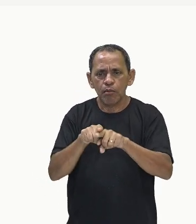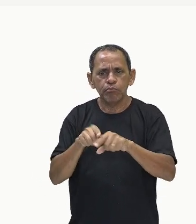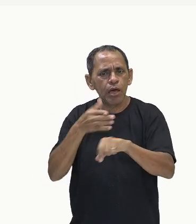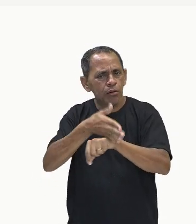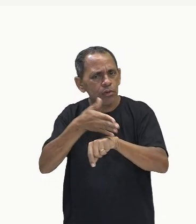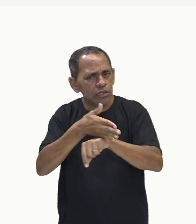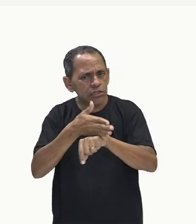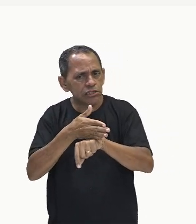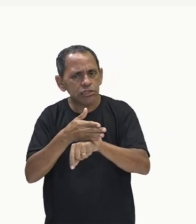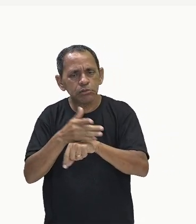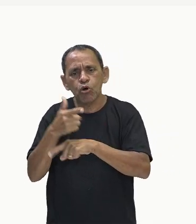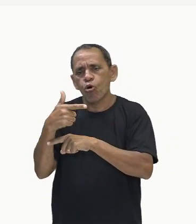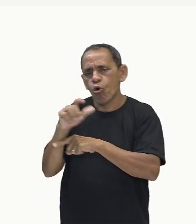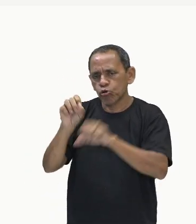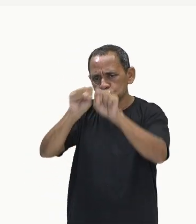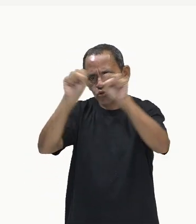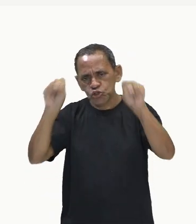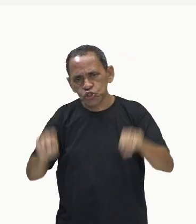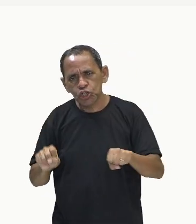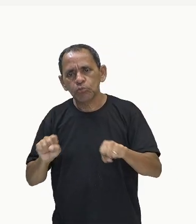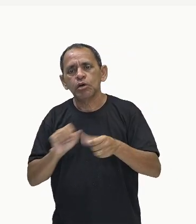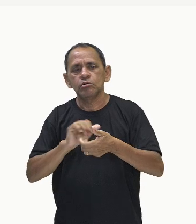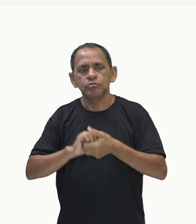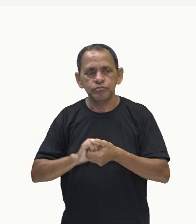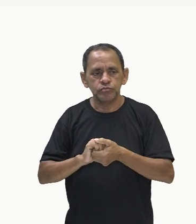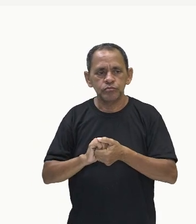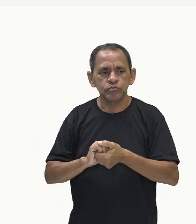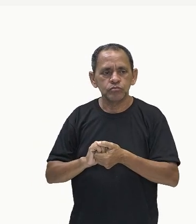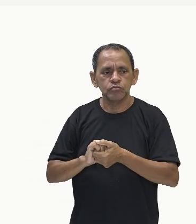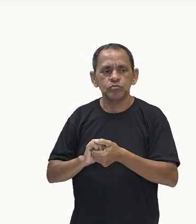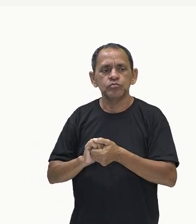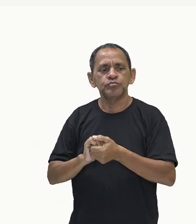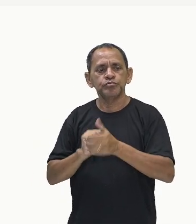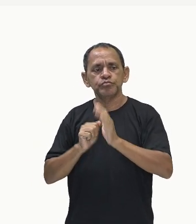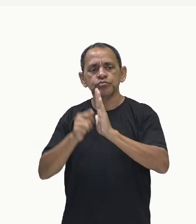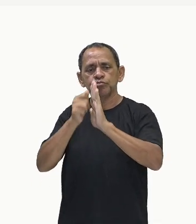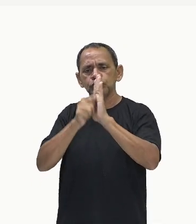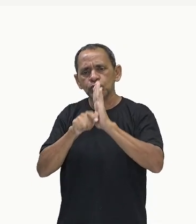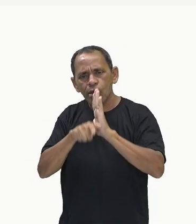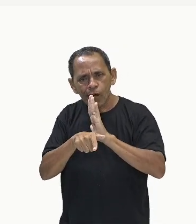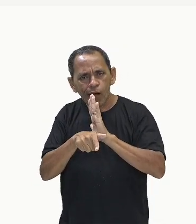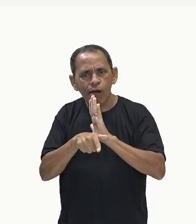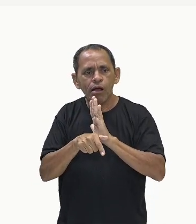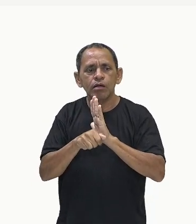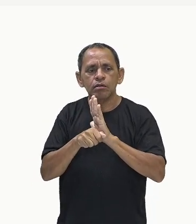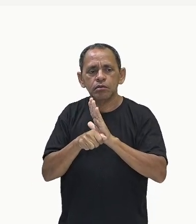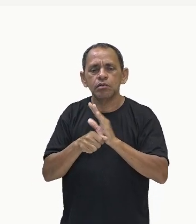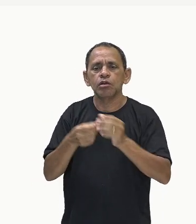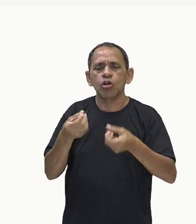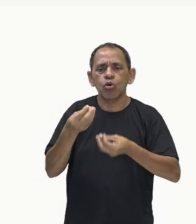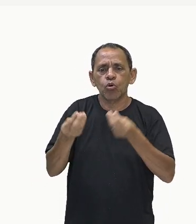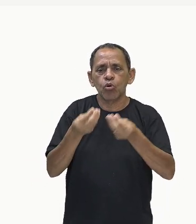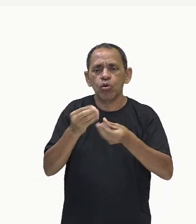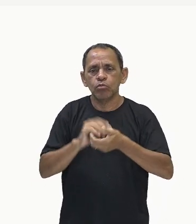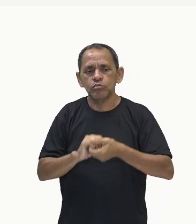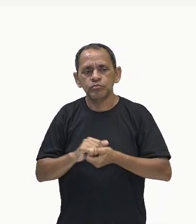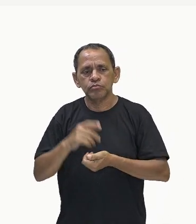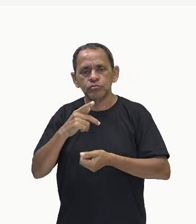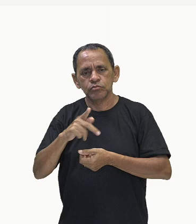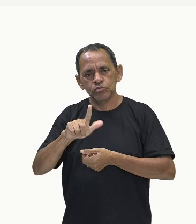humano, que é o sistema imunológico, e outros elementos desse sangue, que são as plaquetas, muito importantes para